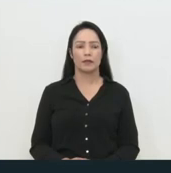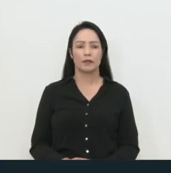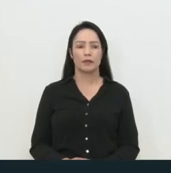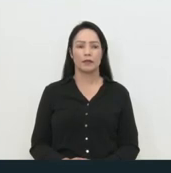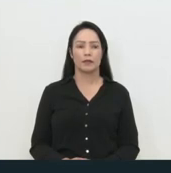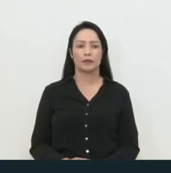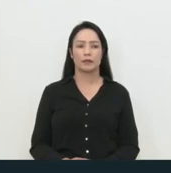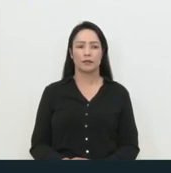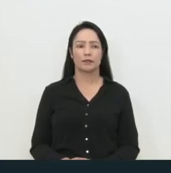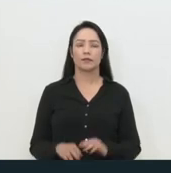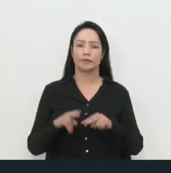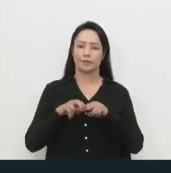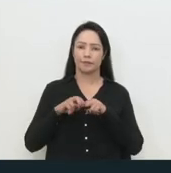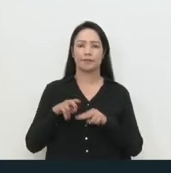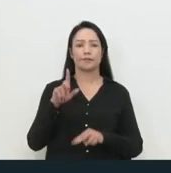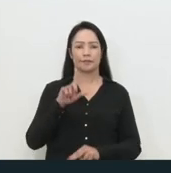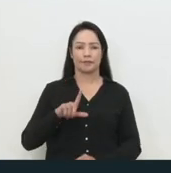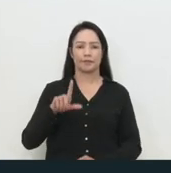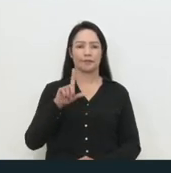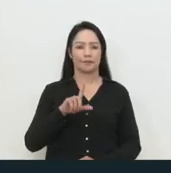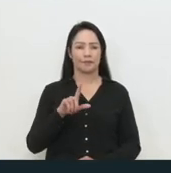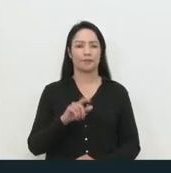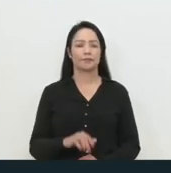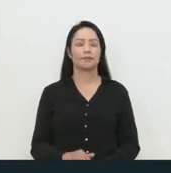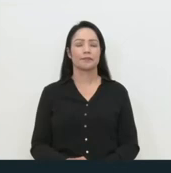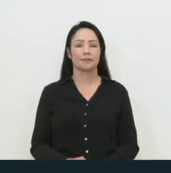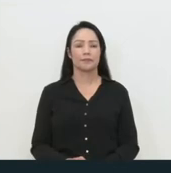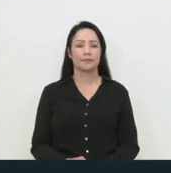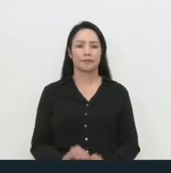exatamente por motivos óbvios